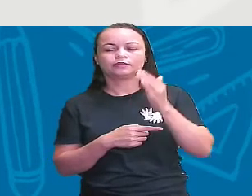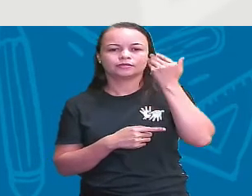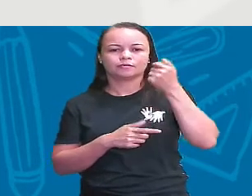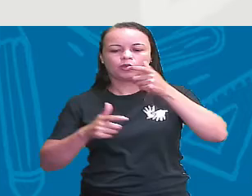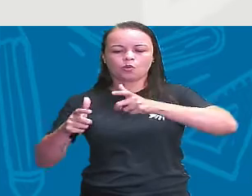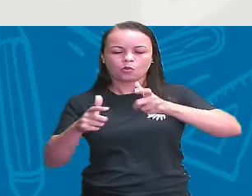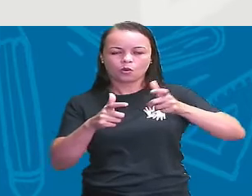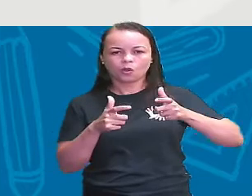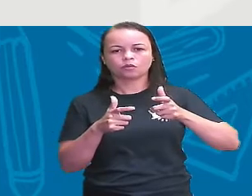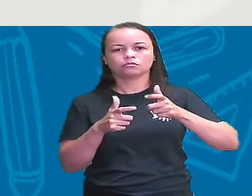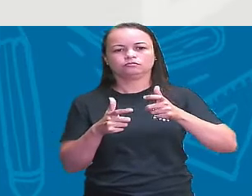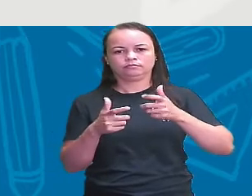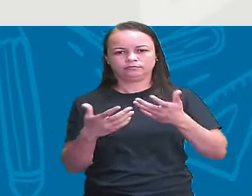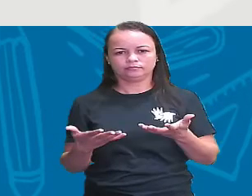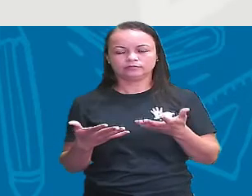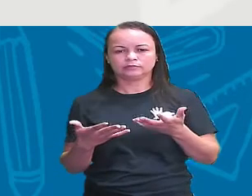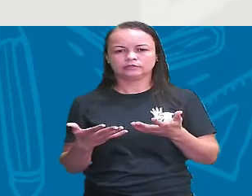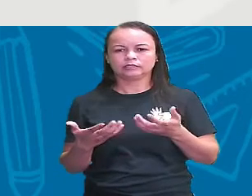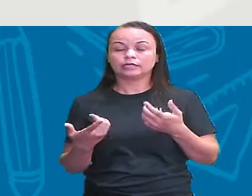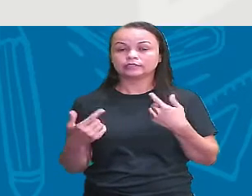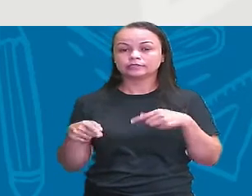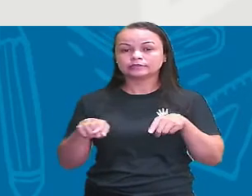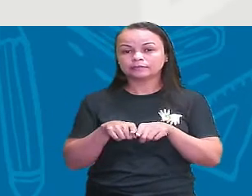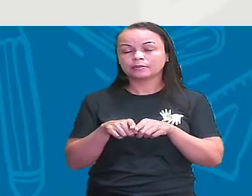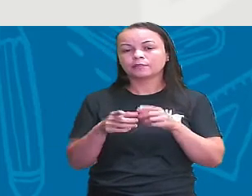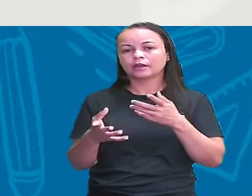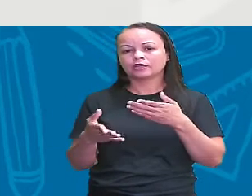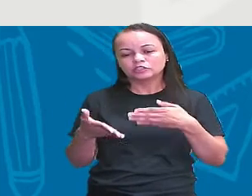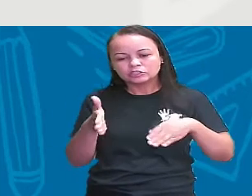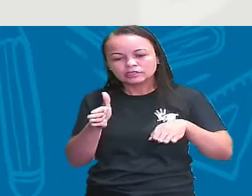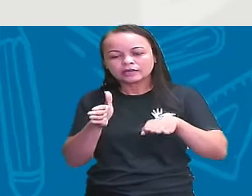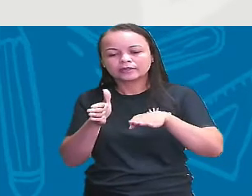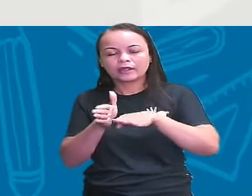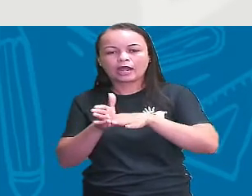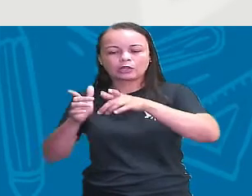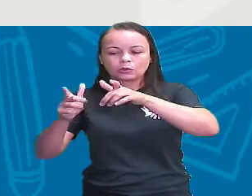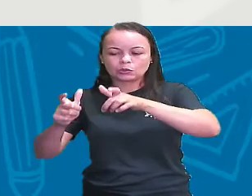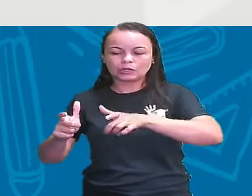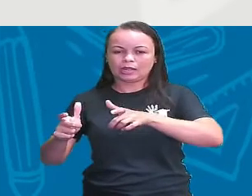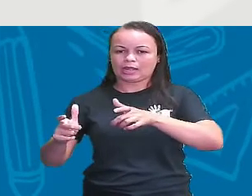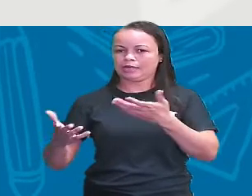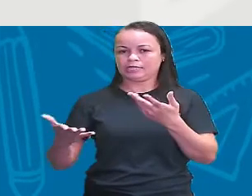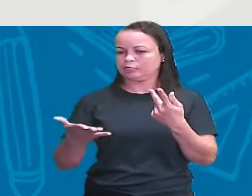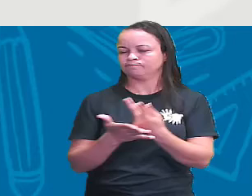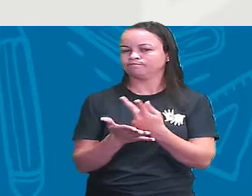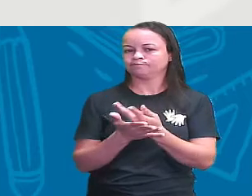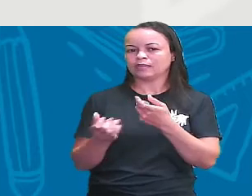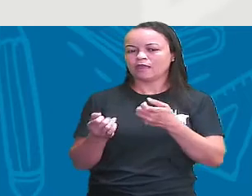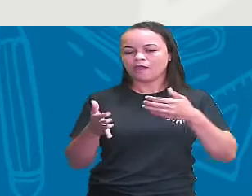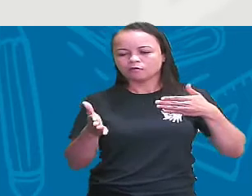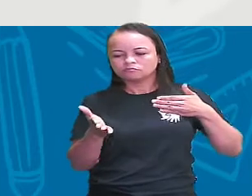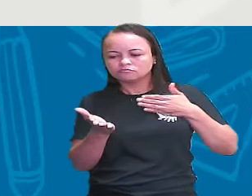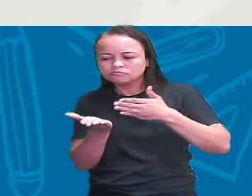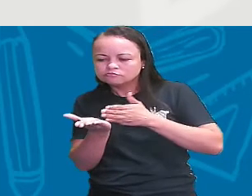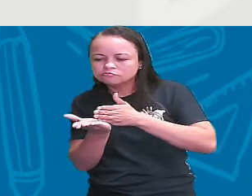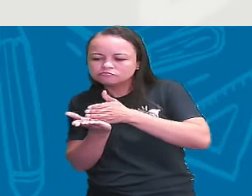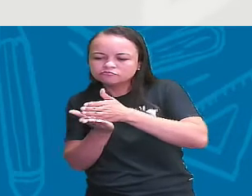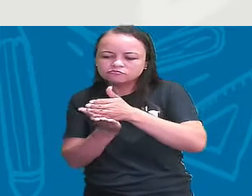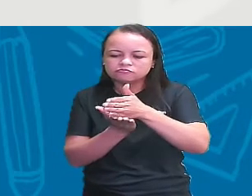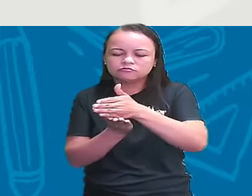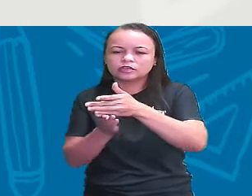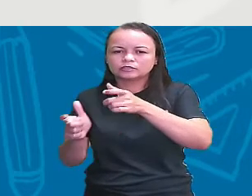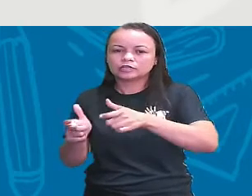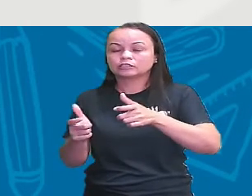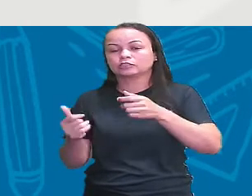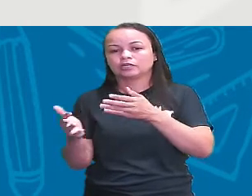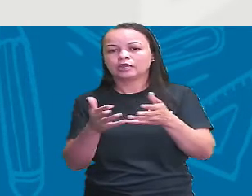espaço, para você chegar em um determinado lugar sem errar, onde contém os pontos de referências, as